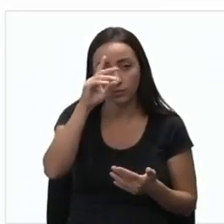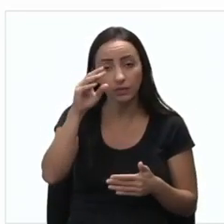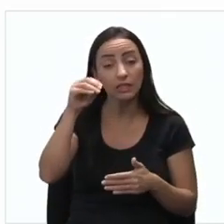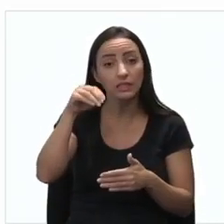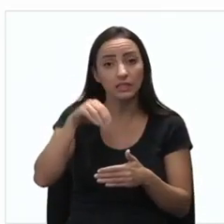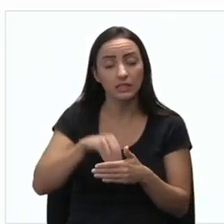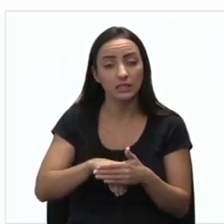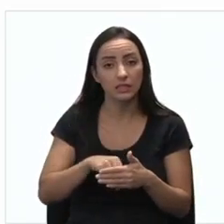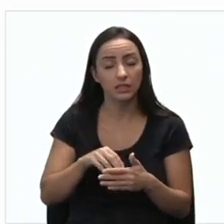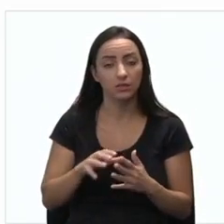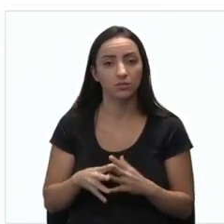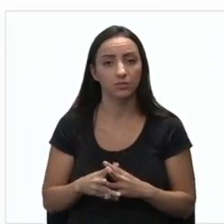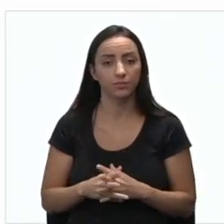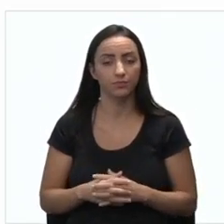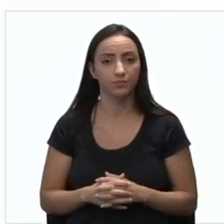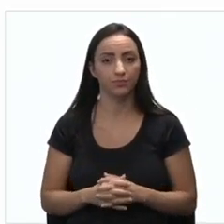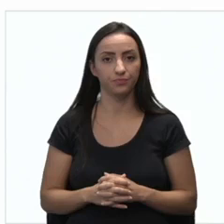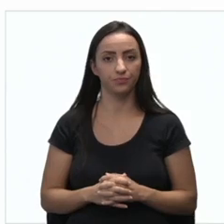dentro aí